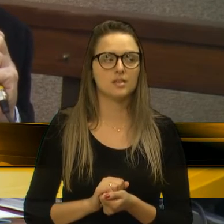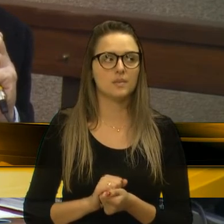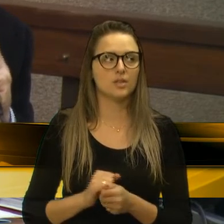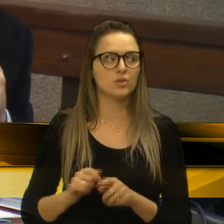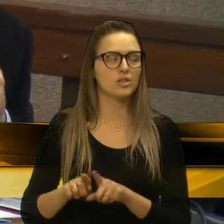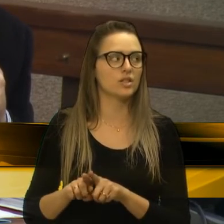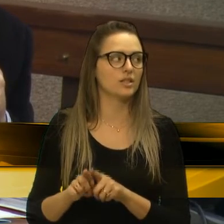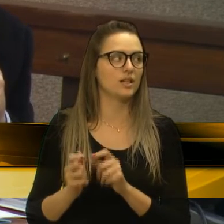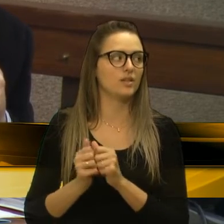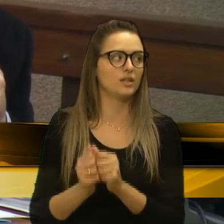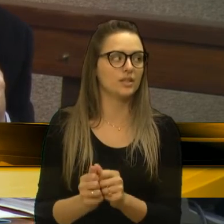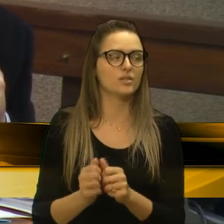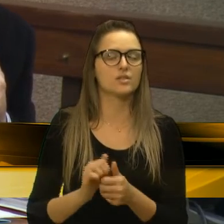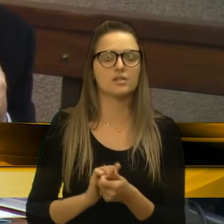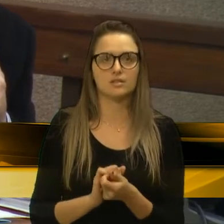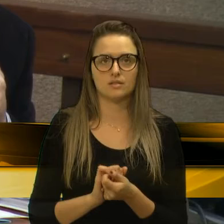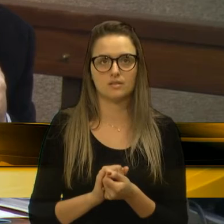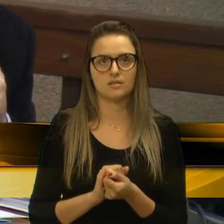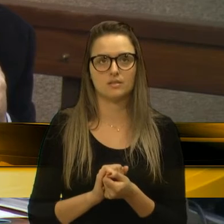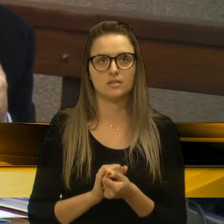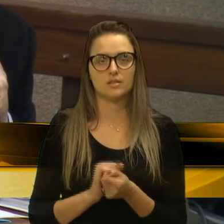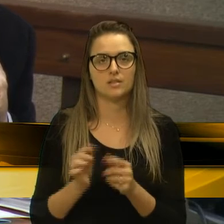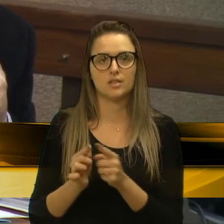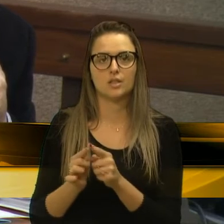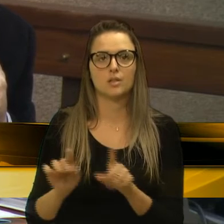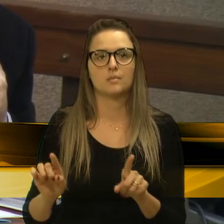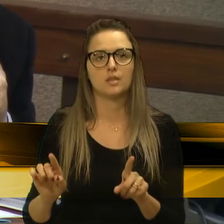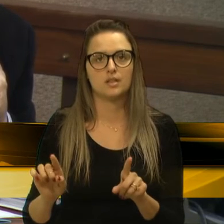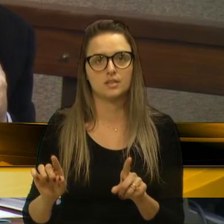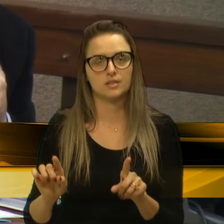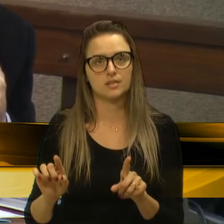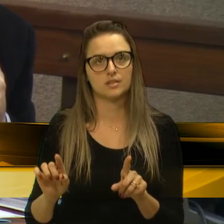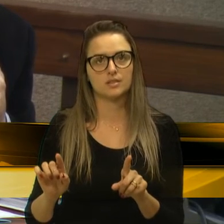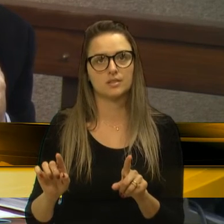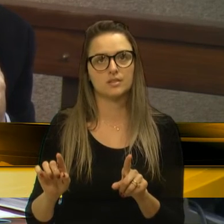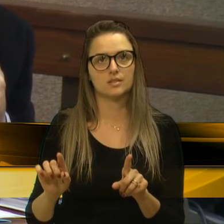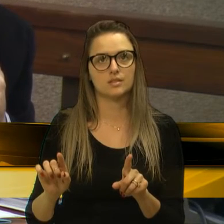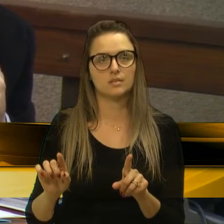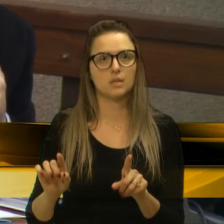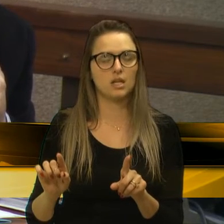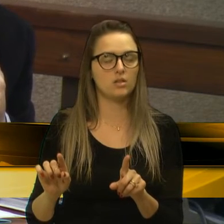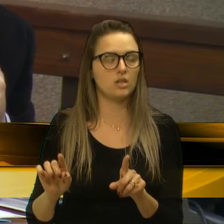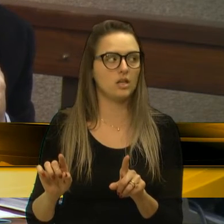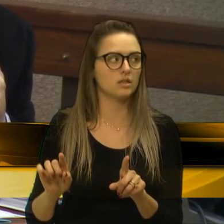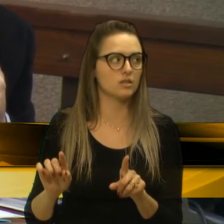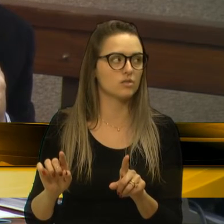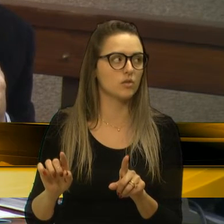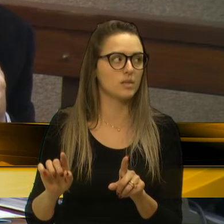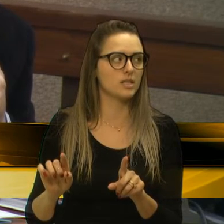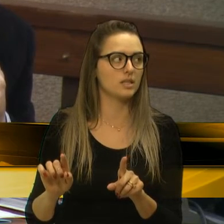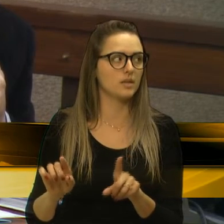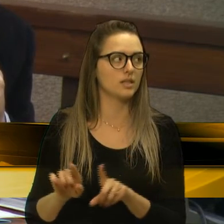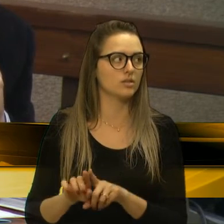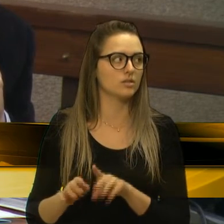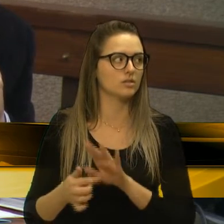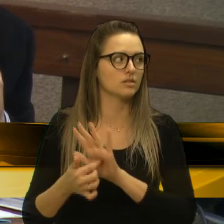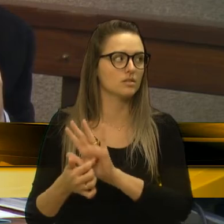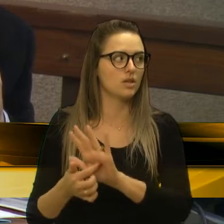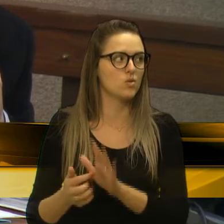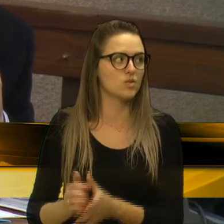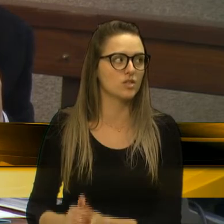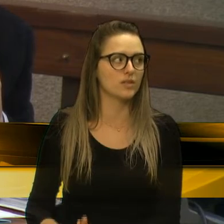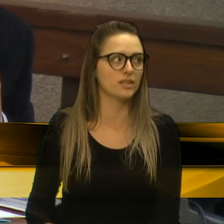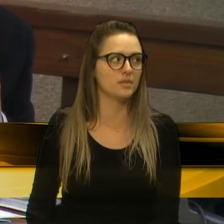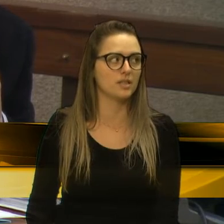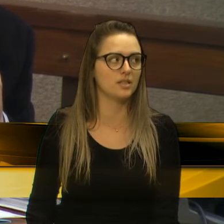que preside a comissão mãos a eu acho que nós estamos cobrando da locar no local